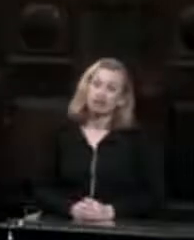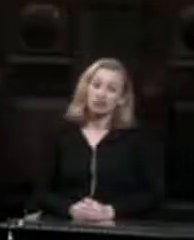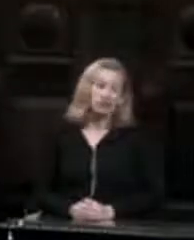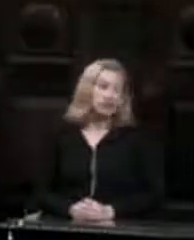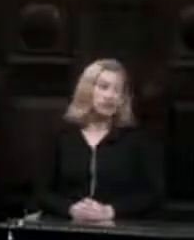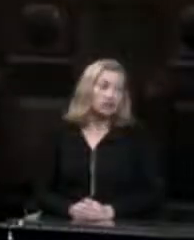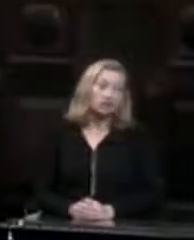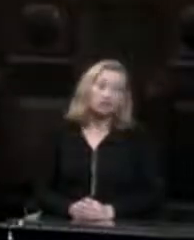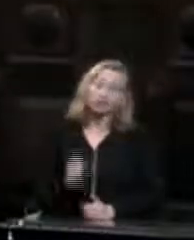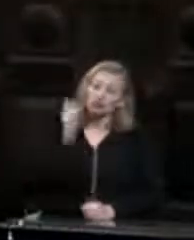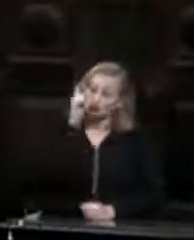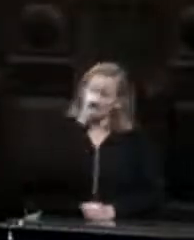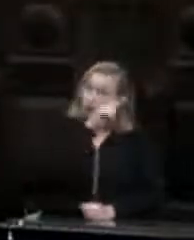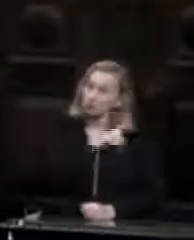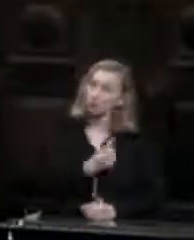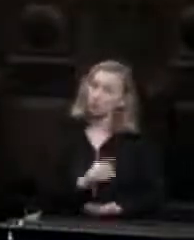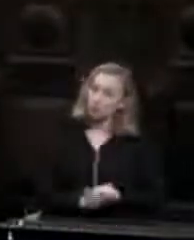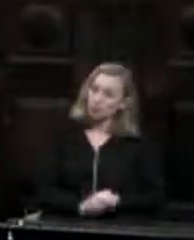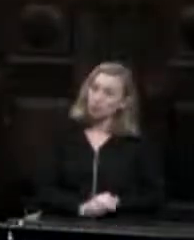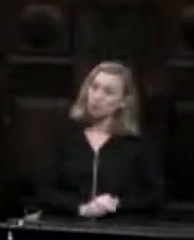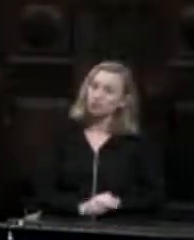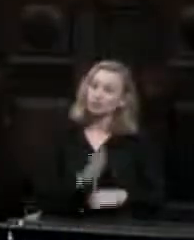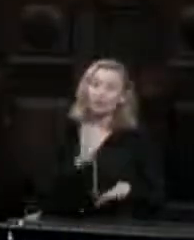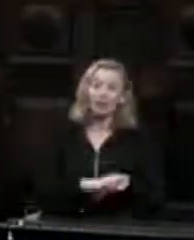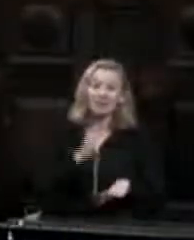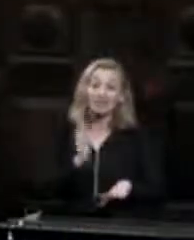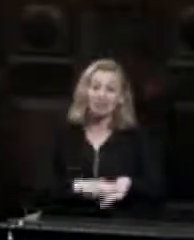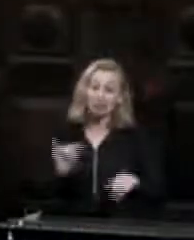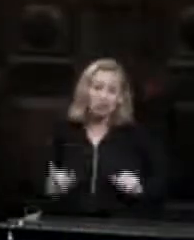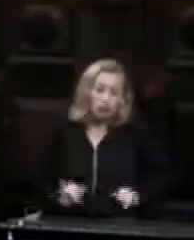aguça, cada vez se torna maior.